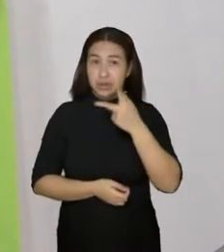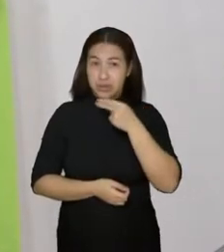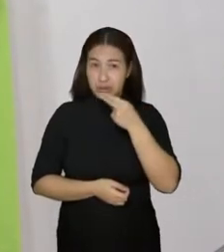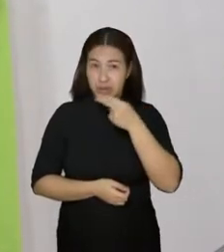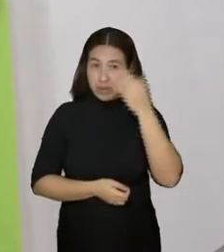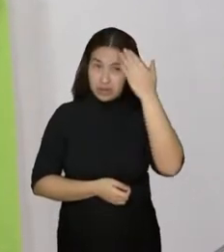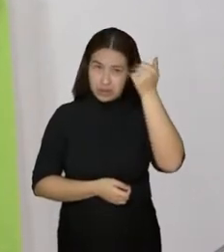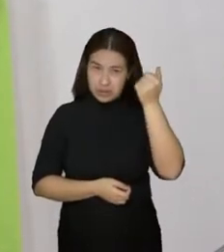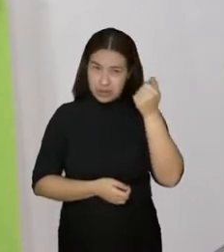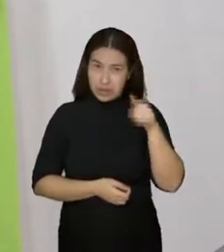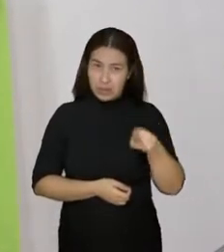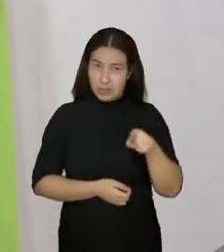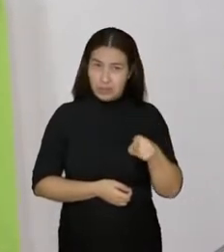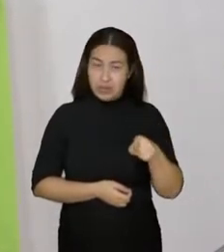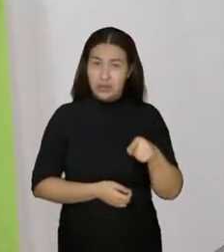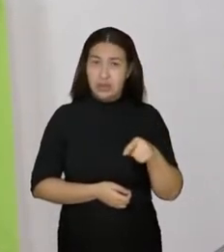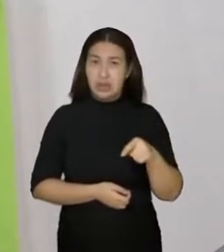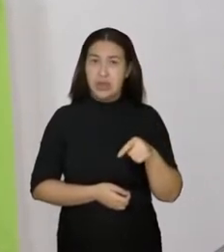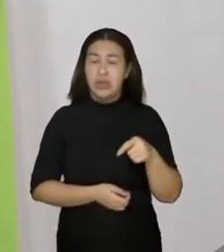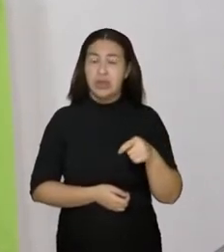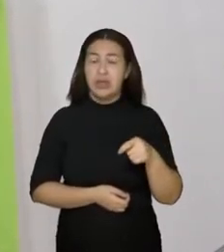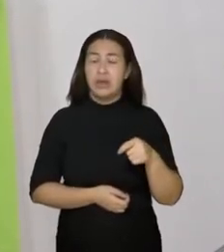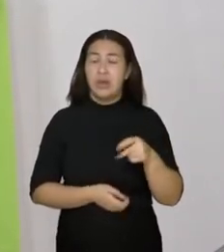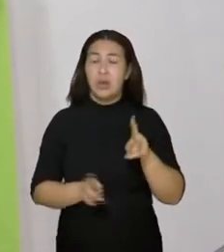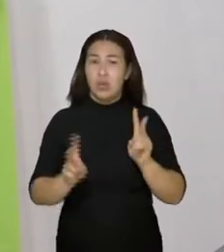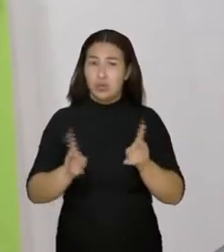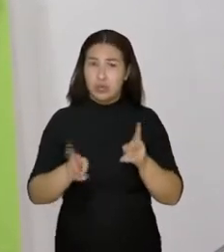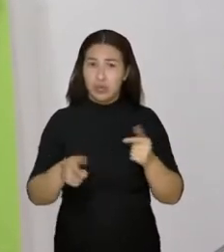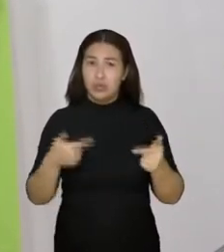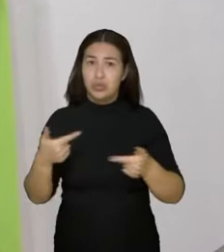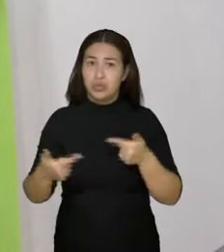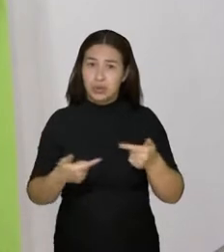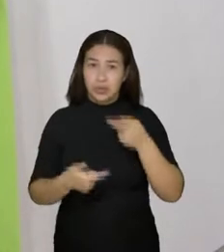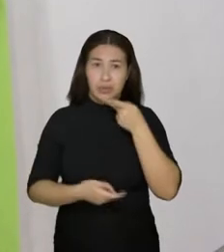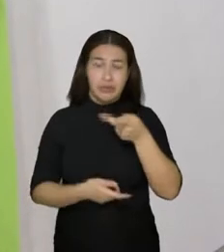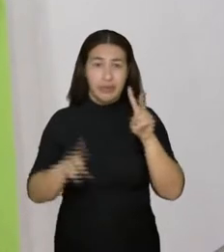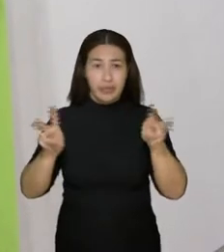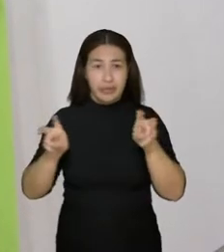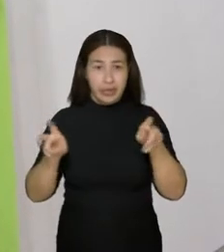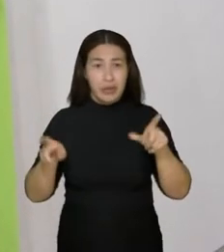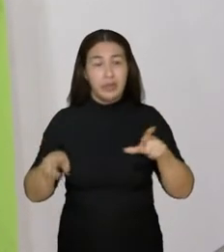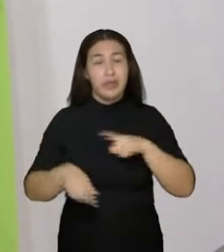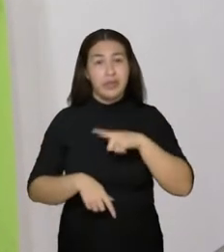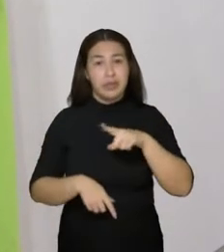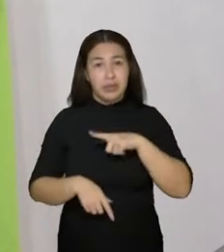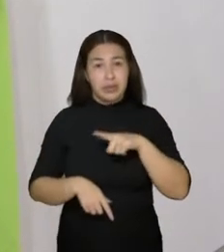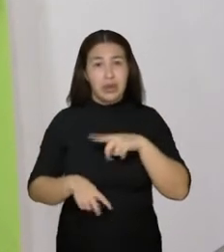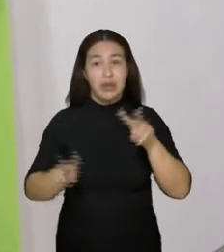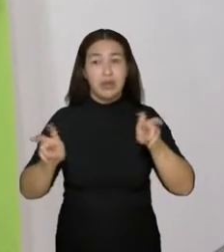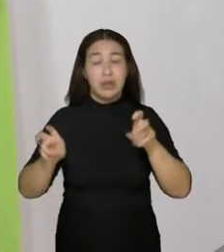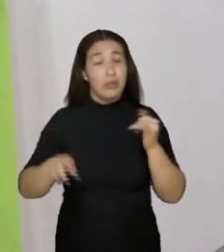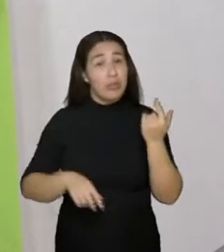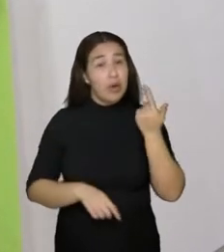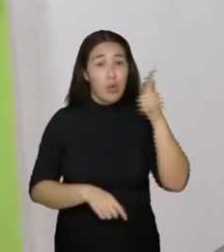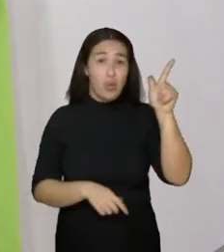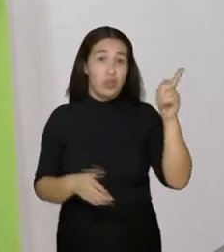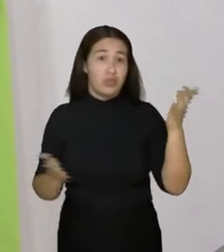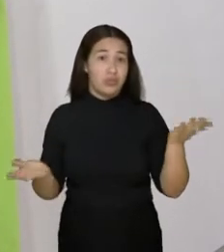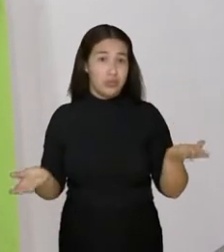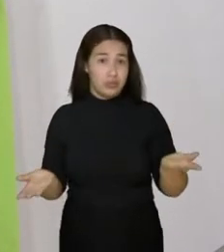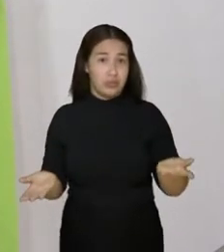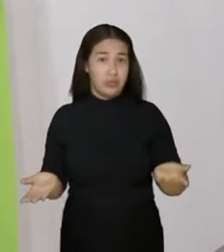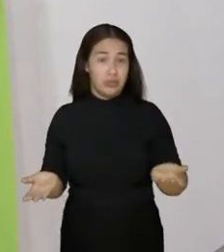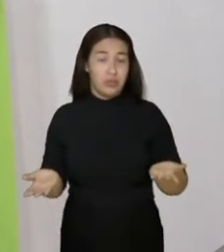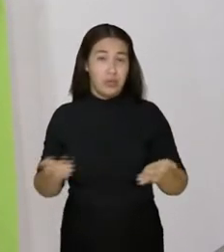aqui tem insistido nessa tecla existe também pautas de valores pautas de